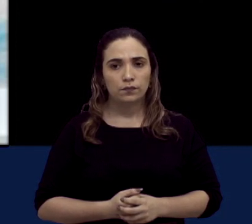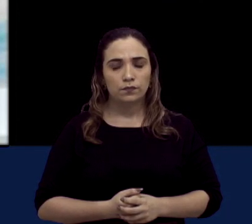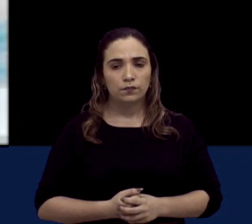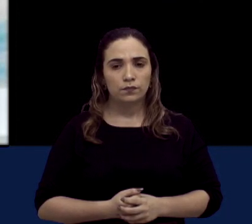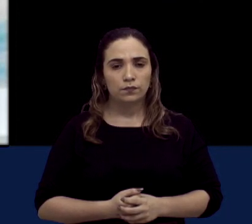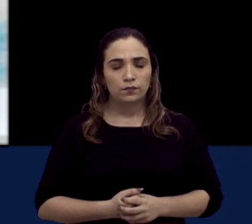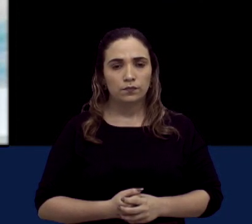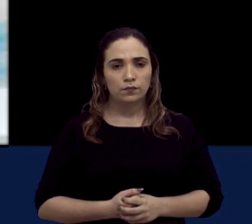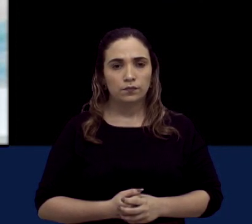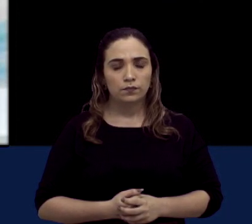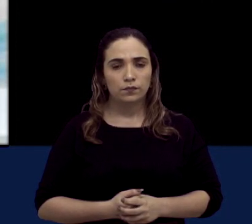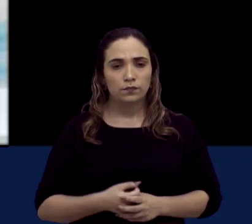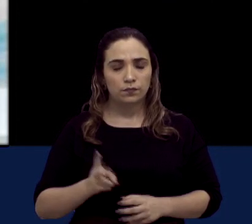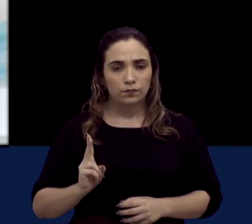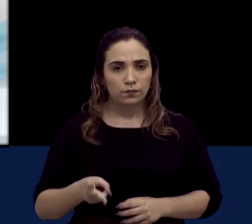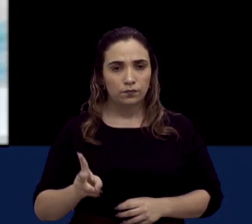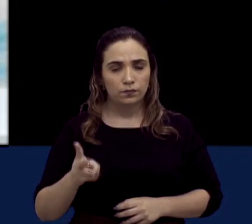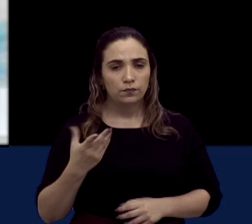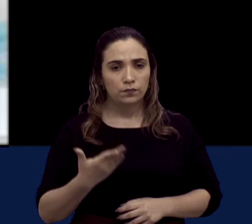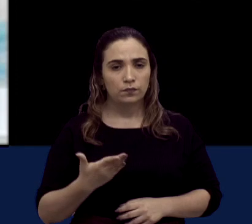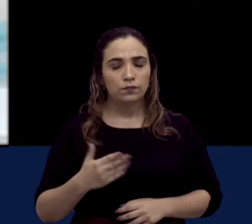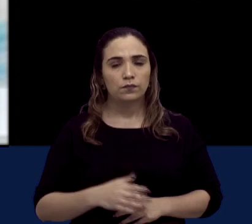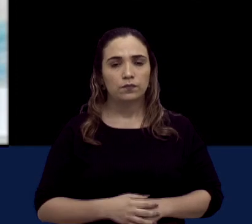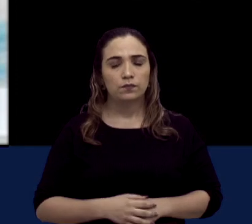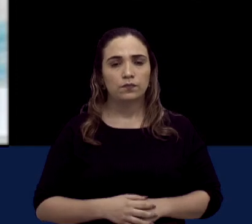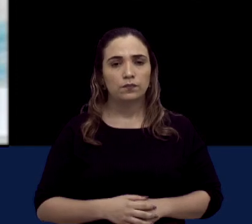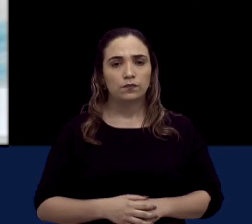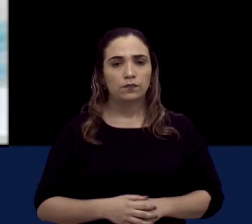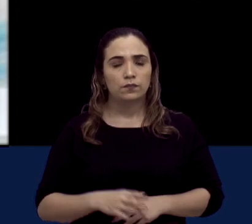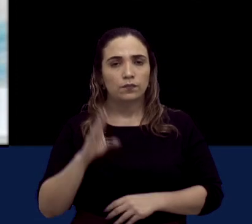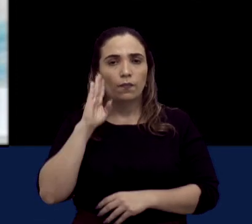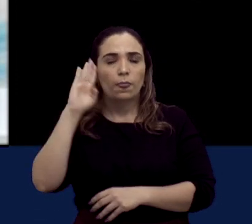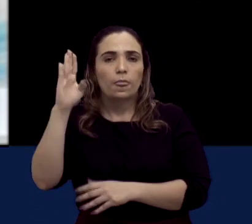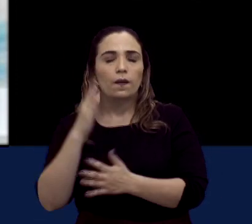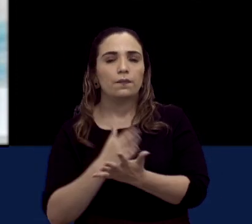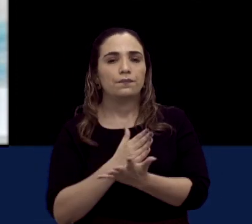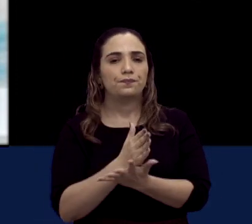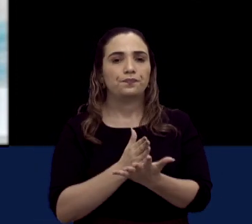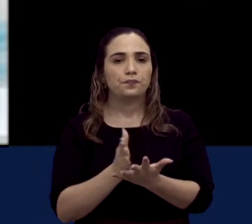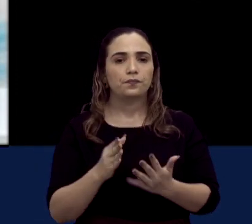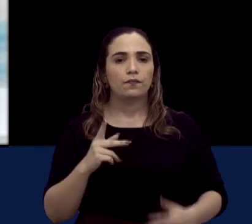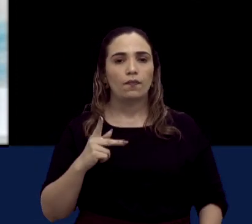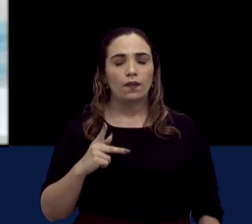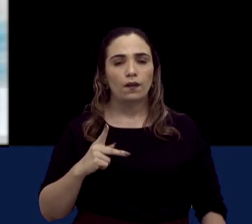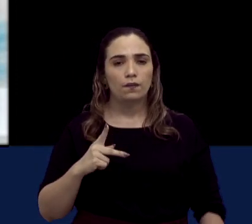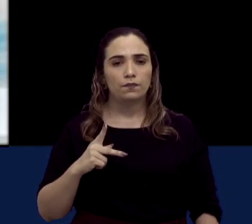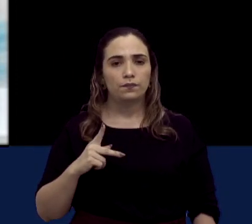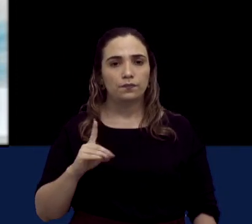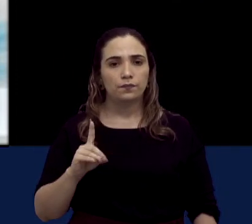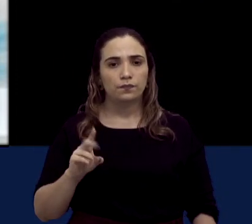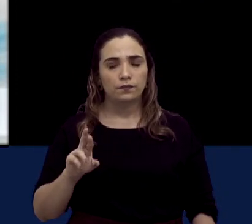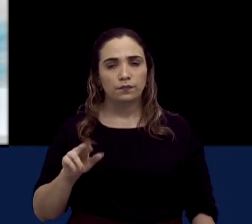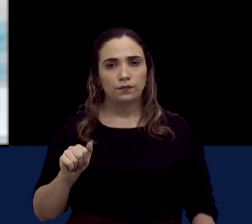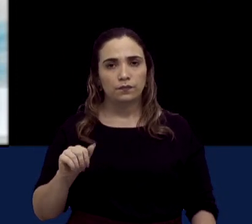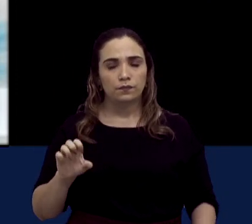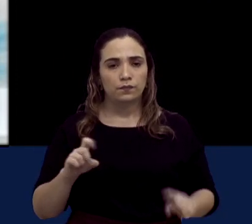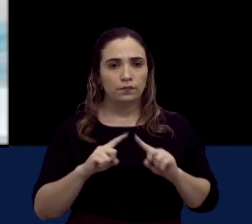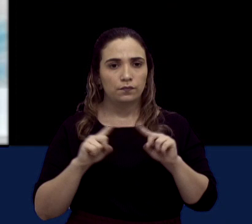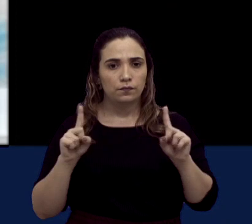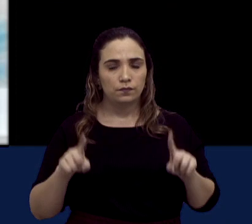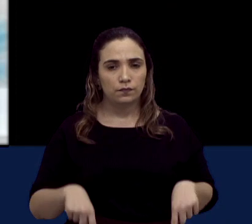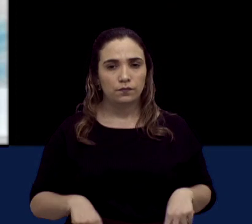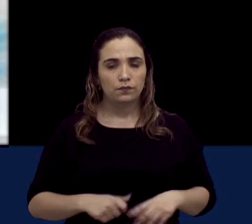Bom, continuando, como principais pontos do plano diretor, passaríamos de